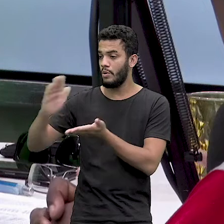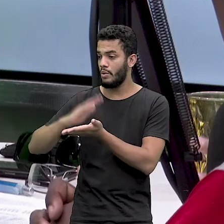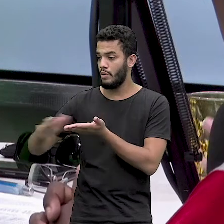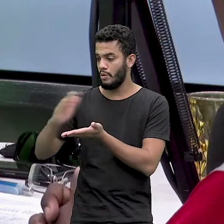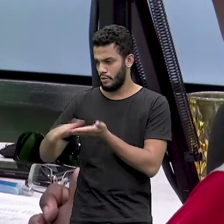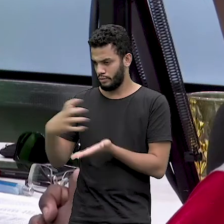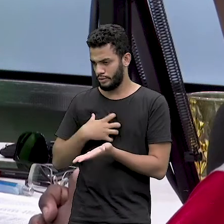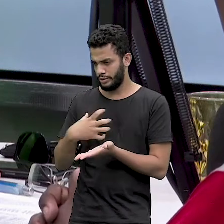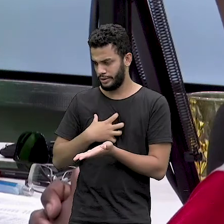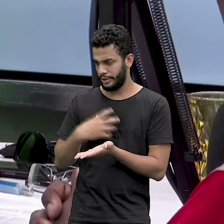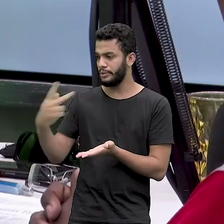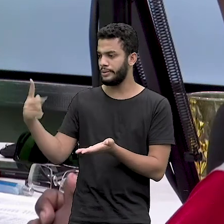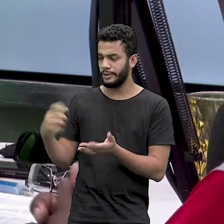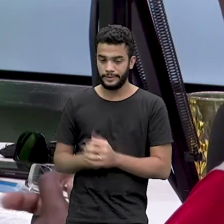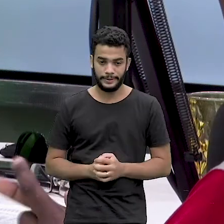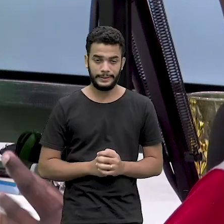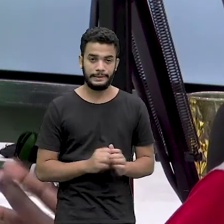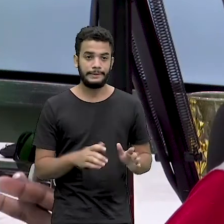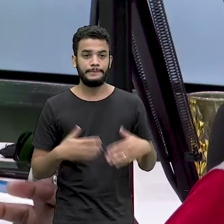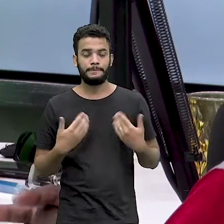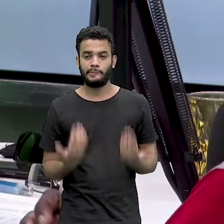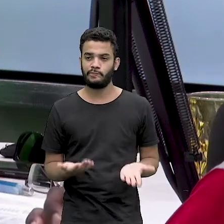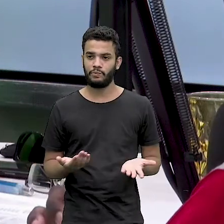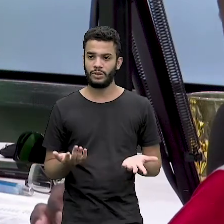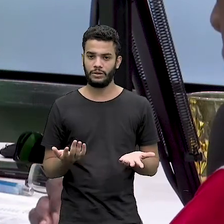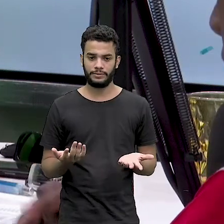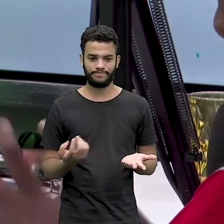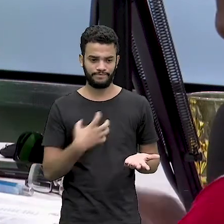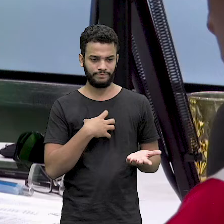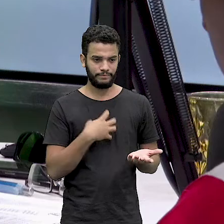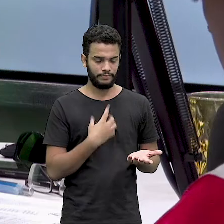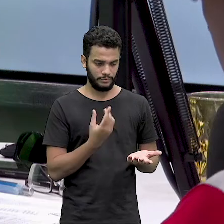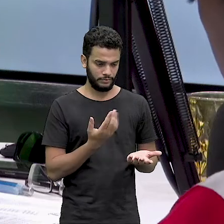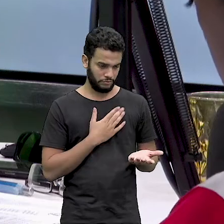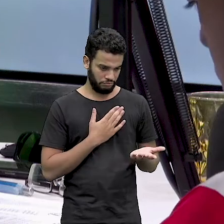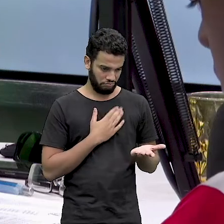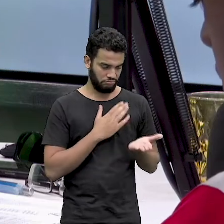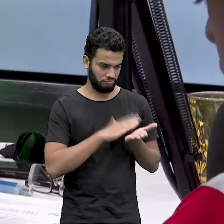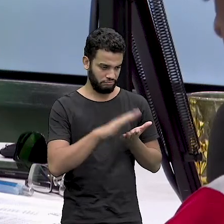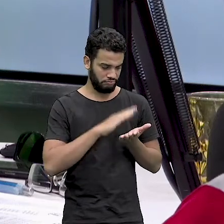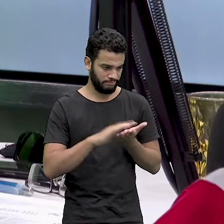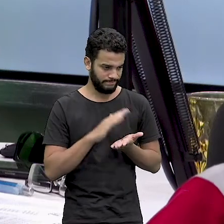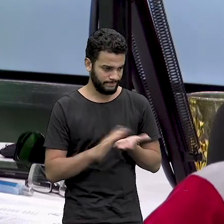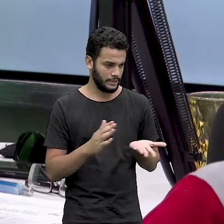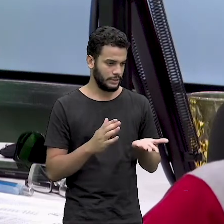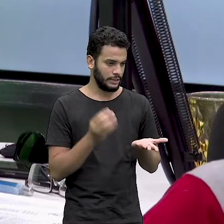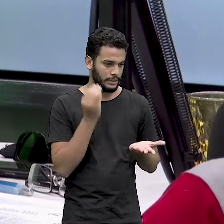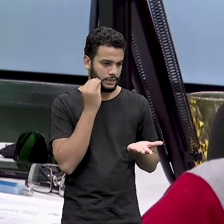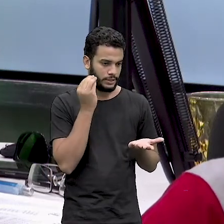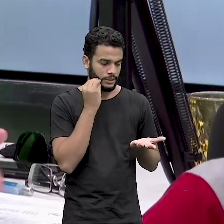Eu trabalhei como presidente do sindicato e eu atendia muito servidor